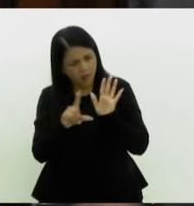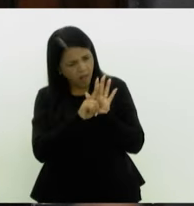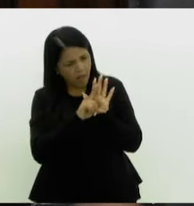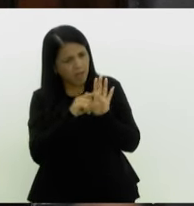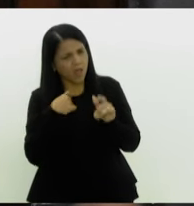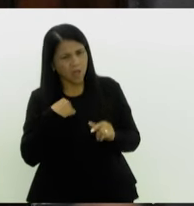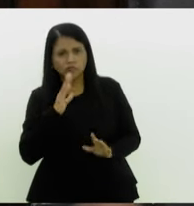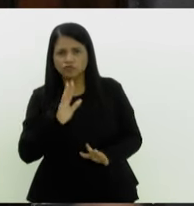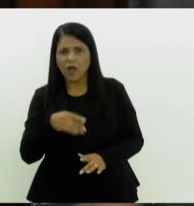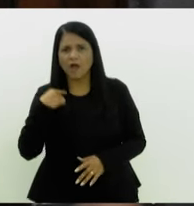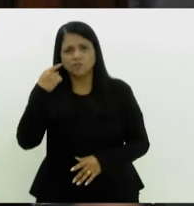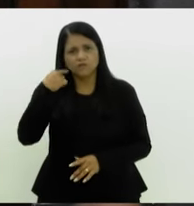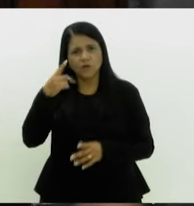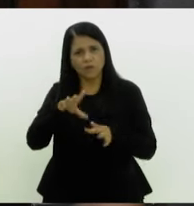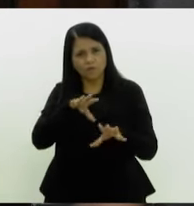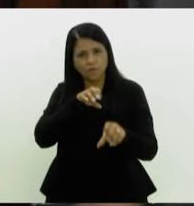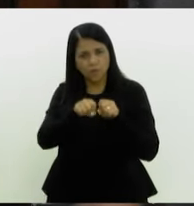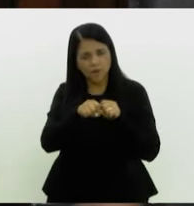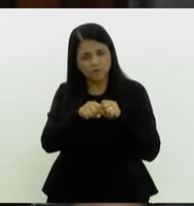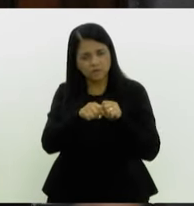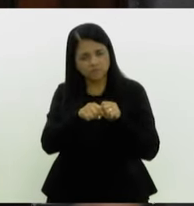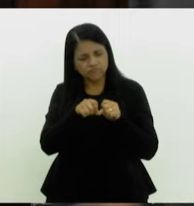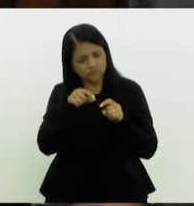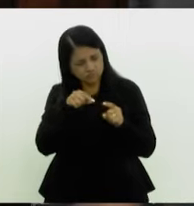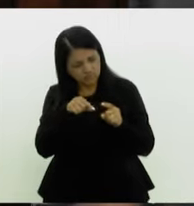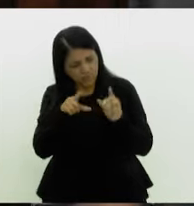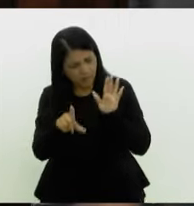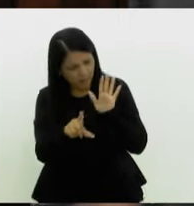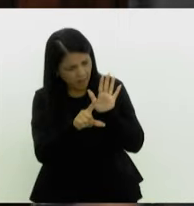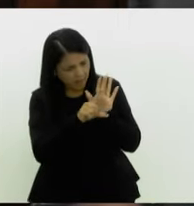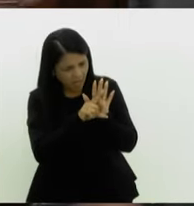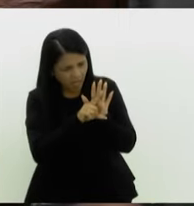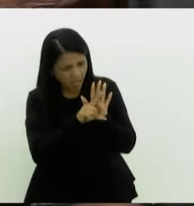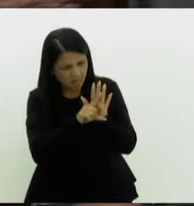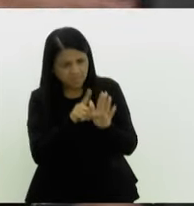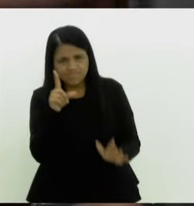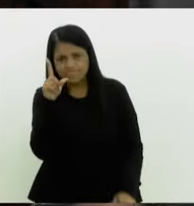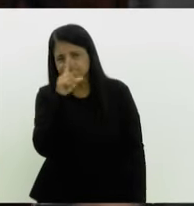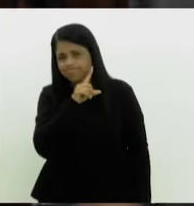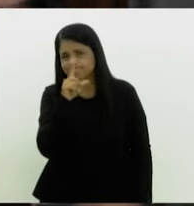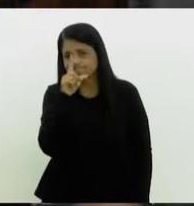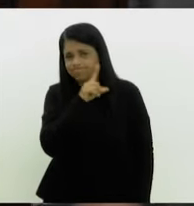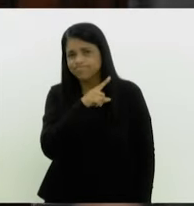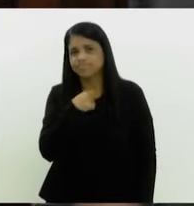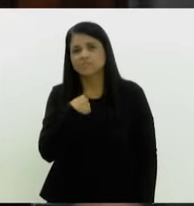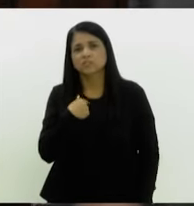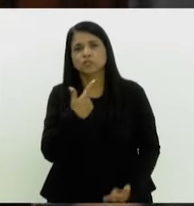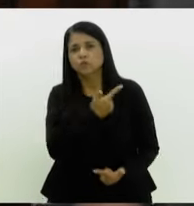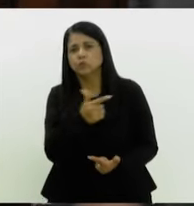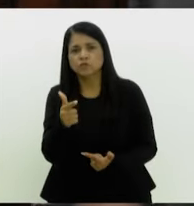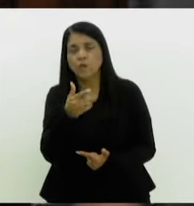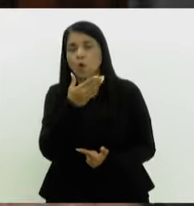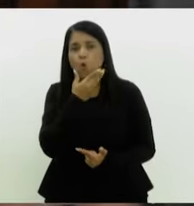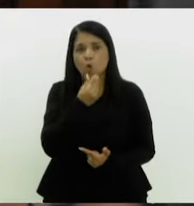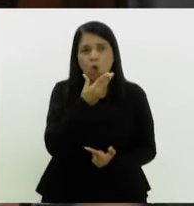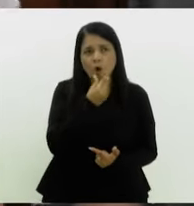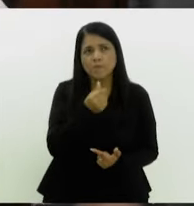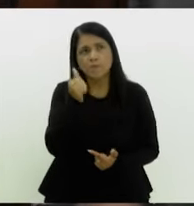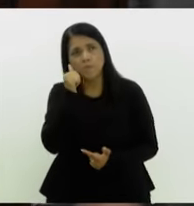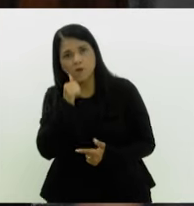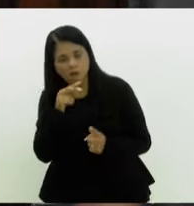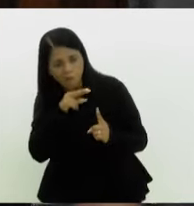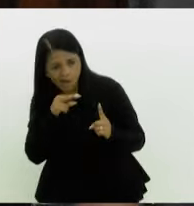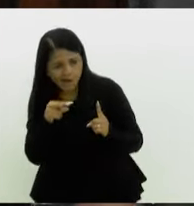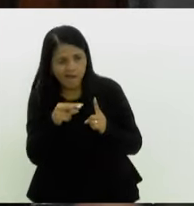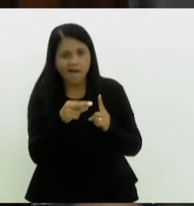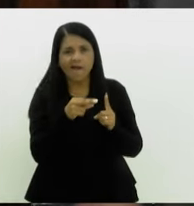advogada Marta olhar como que a legislação é capenga se não tiver o olhar do homem e da mulher Jandir Eu lembro quando a